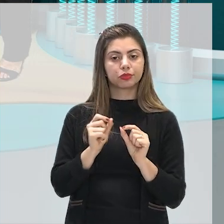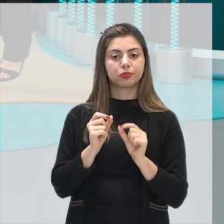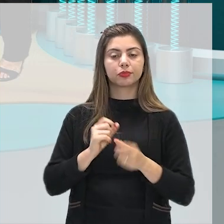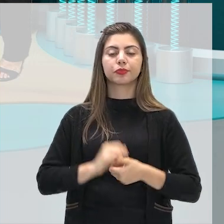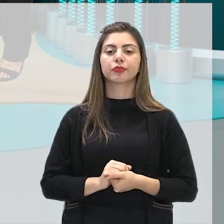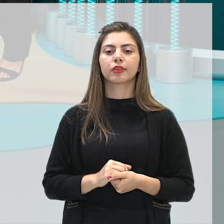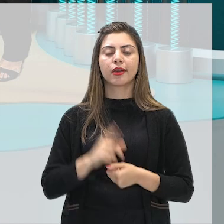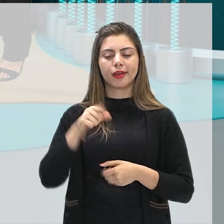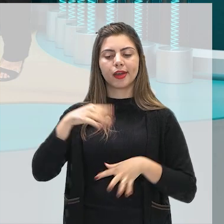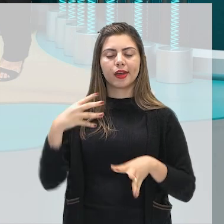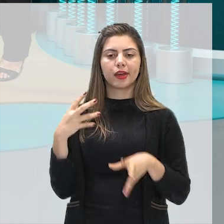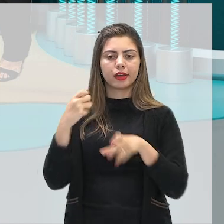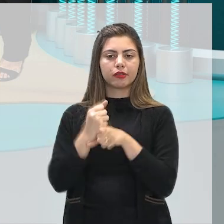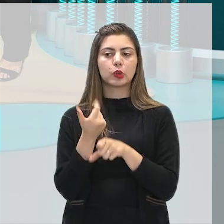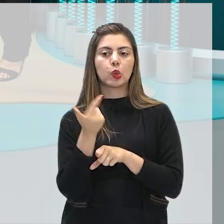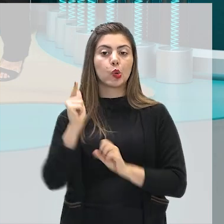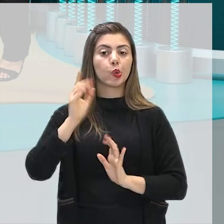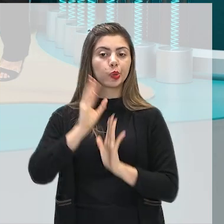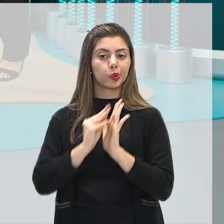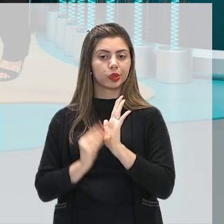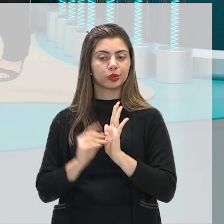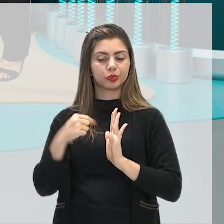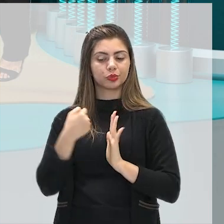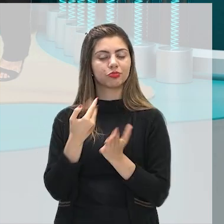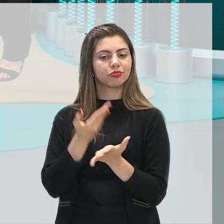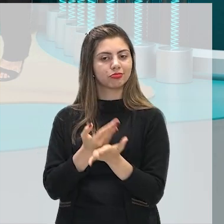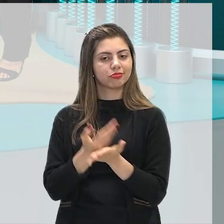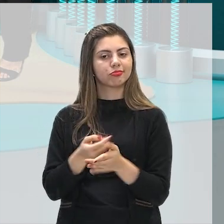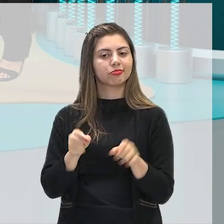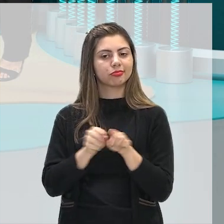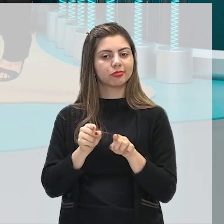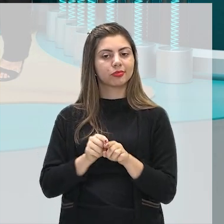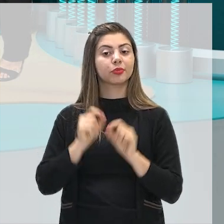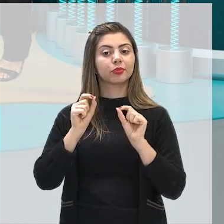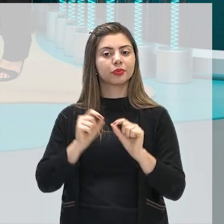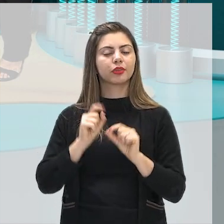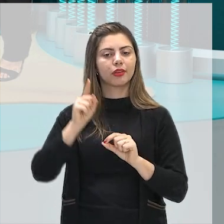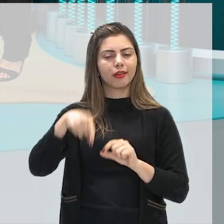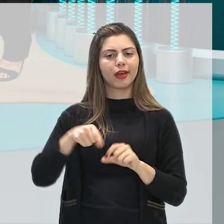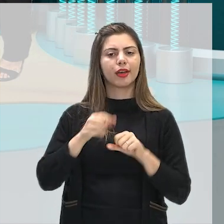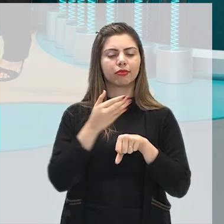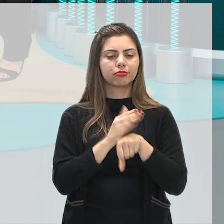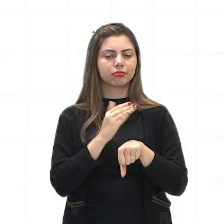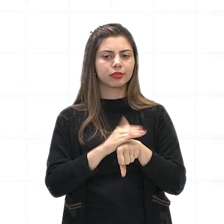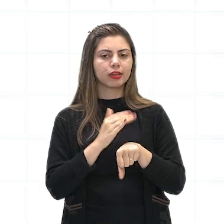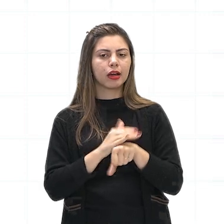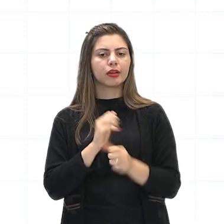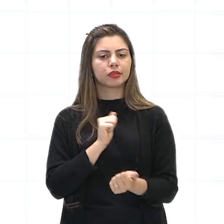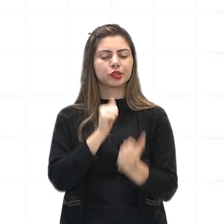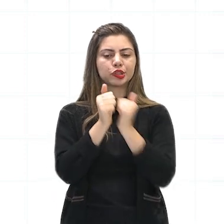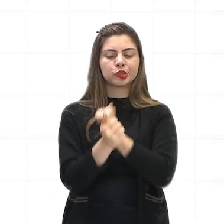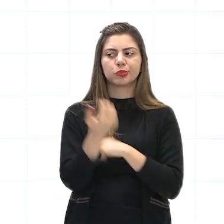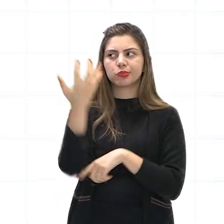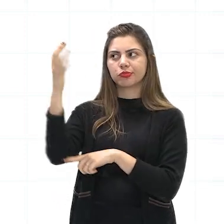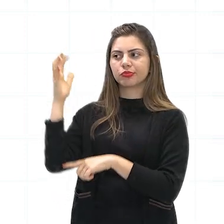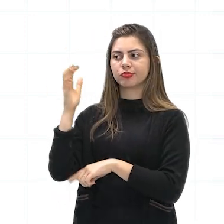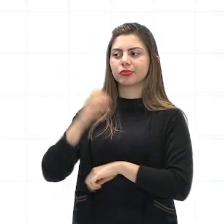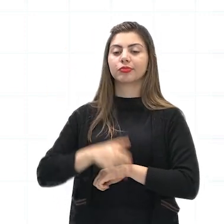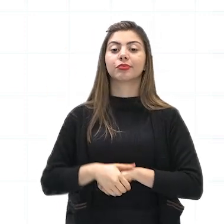a revisão de mais um conteúdo que nós vimos, que foi a respeito das práticas corporais de aventura na